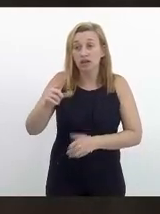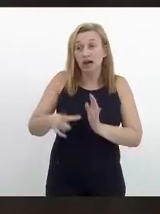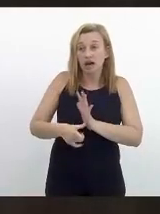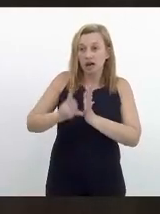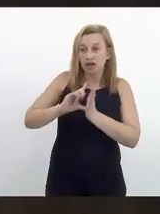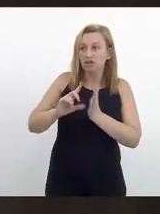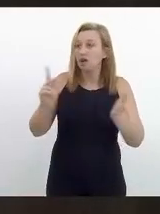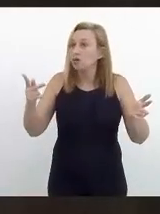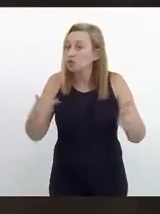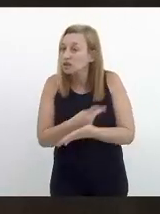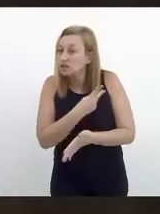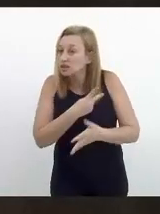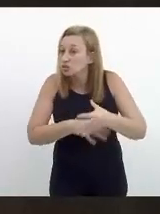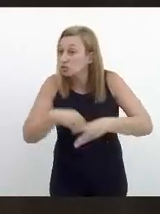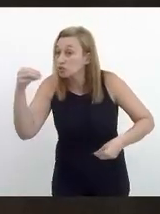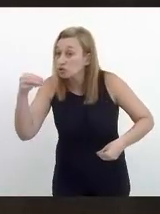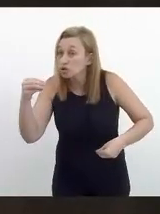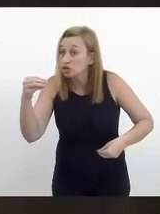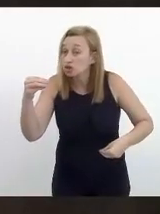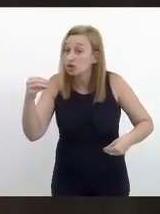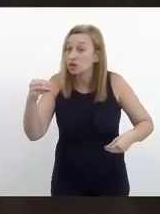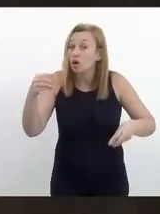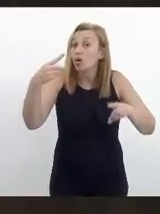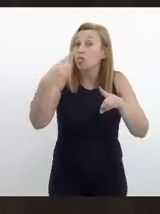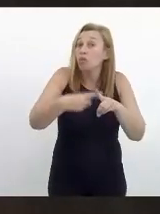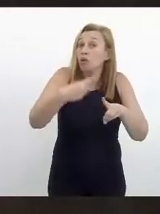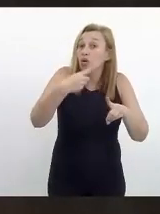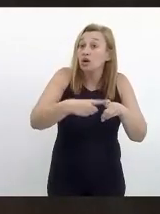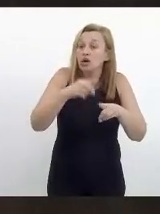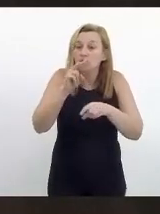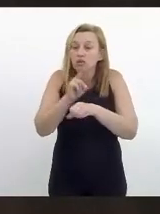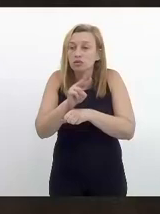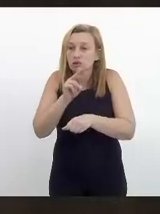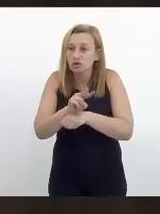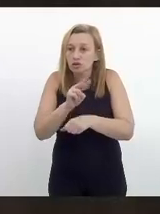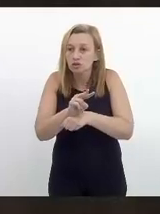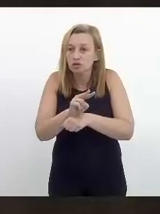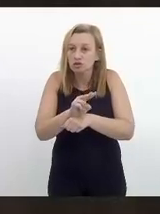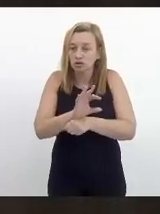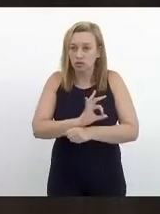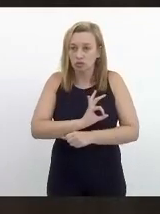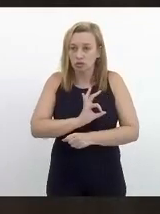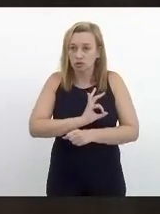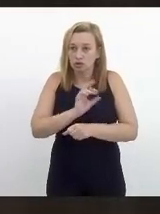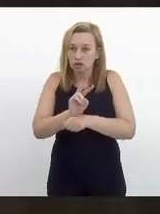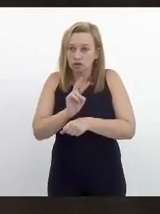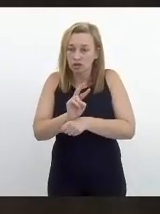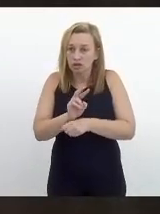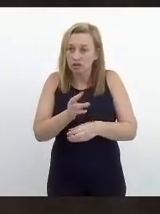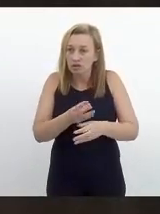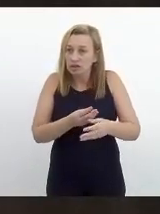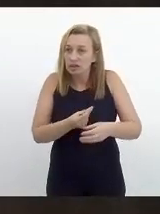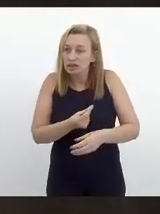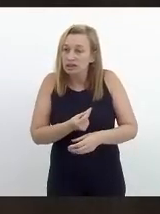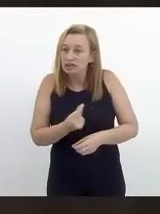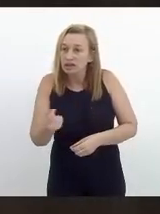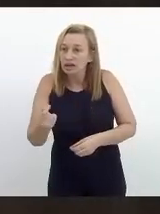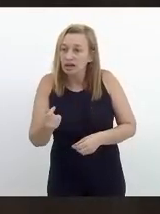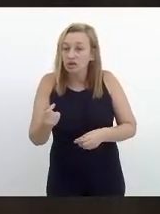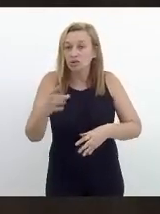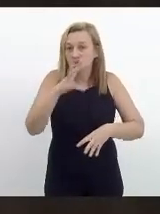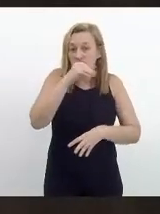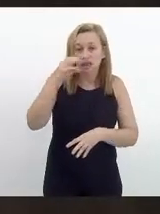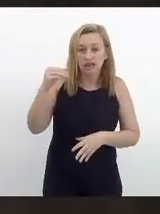havia acontecido uma fuga, porque os agentes tentaram sair com uma parcela dos adolescentes e,